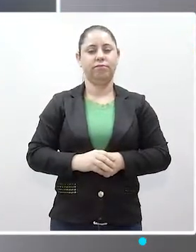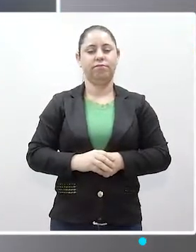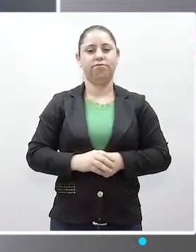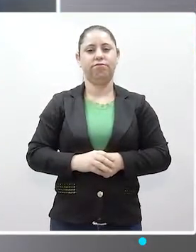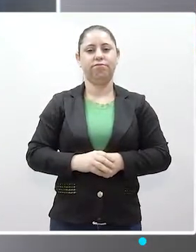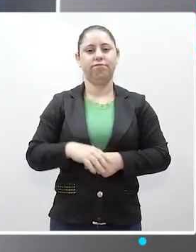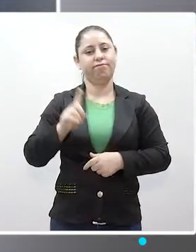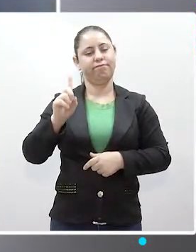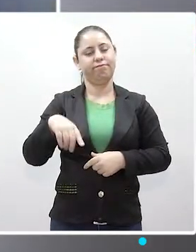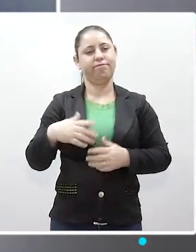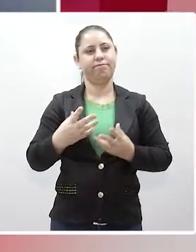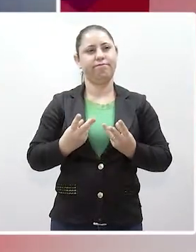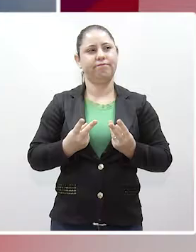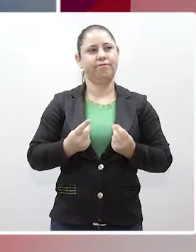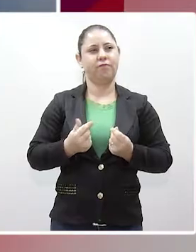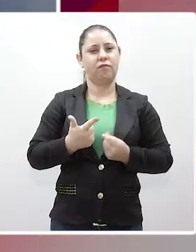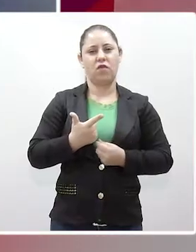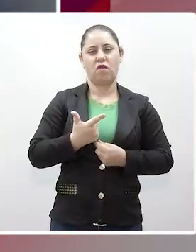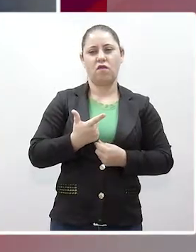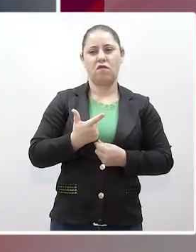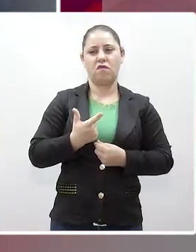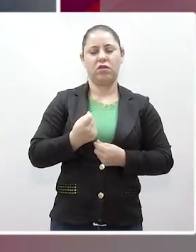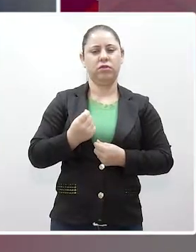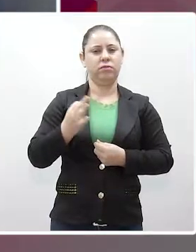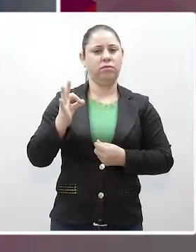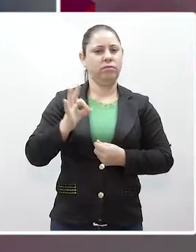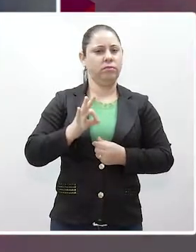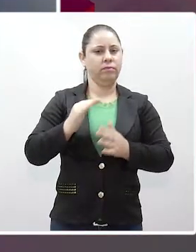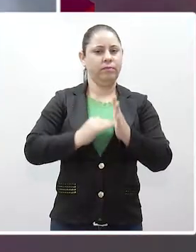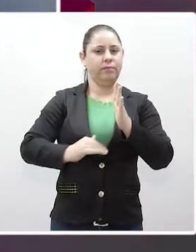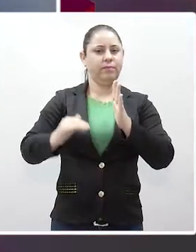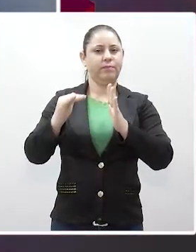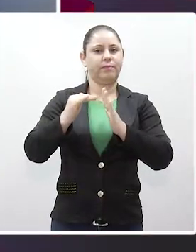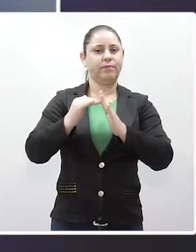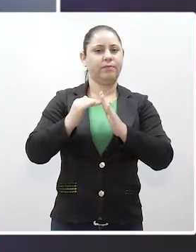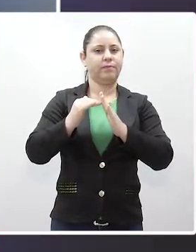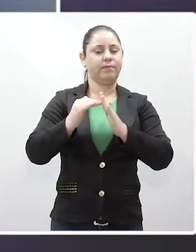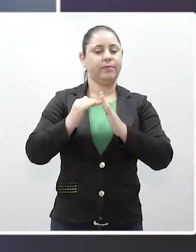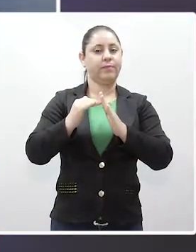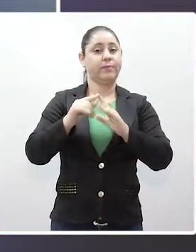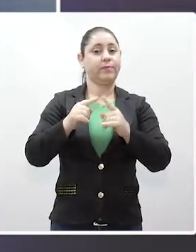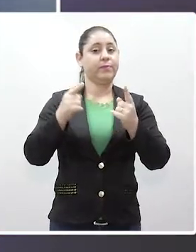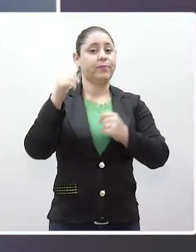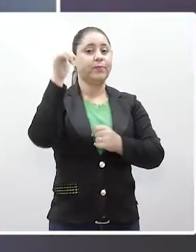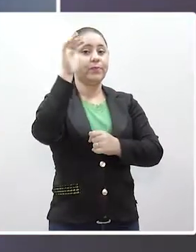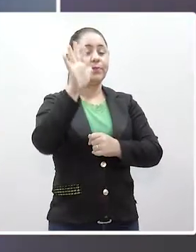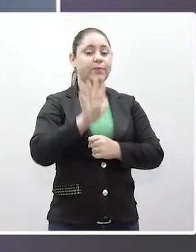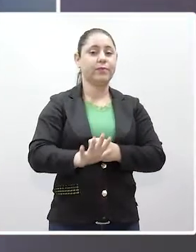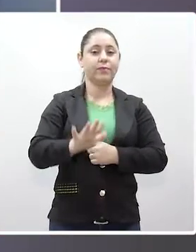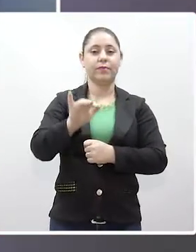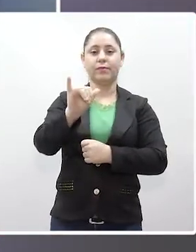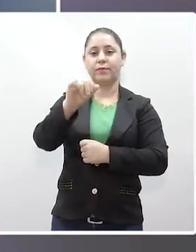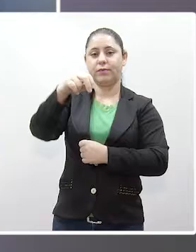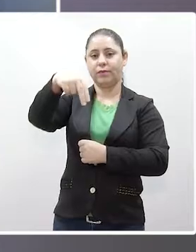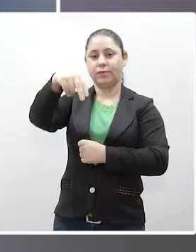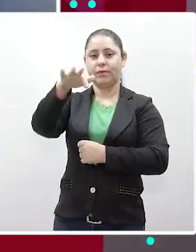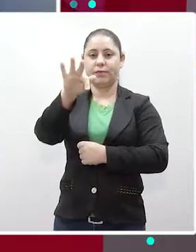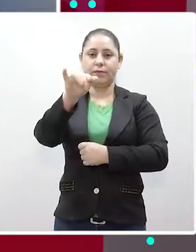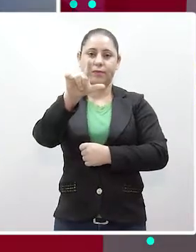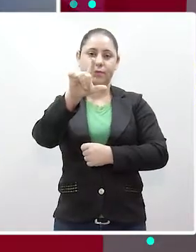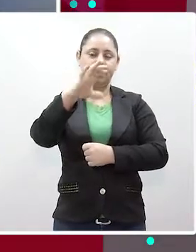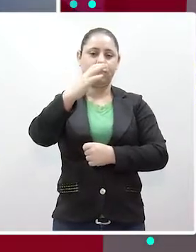substancial, né? 20 e tantos por cento de alta. Já a inflação oficial do Brasil, que é o índice de preço ao consumidor amplo, como